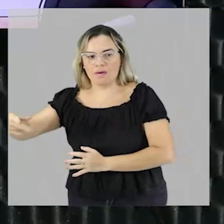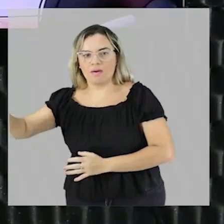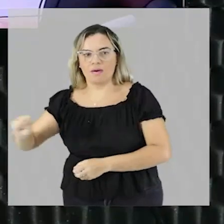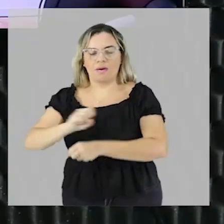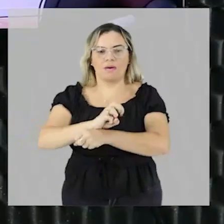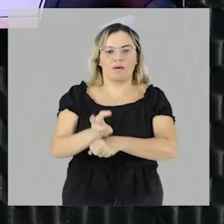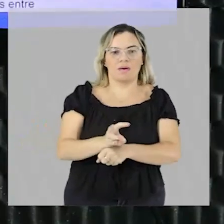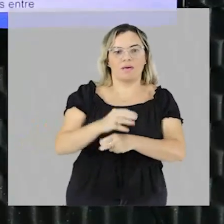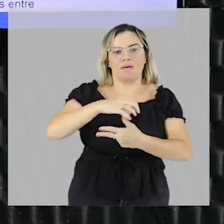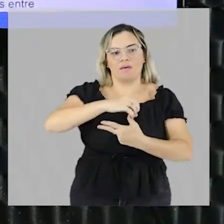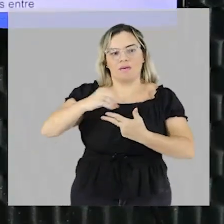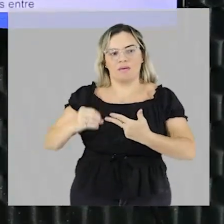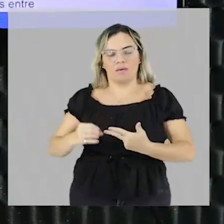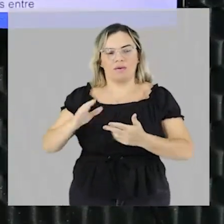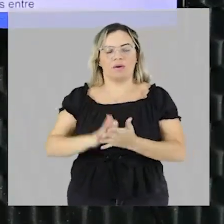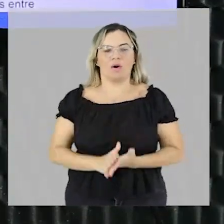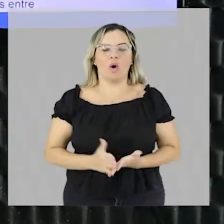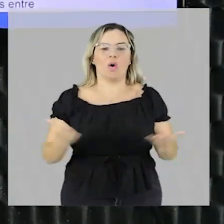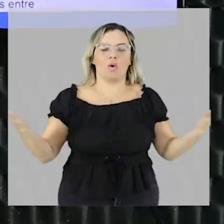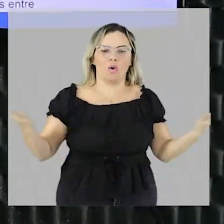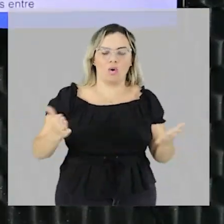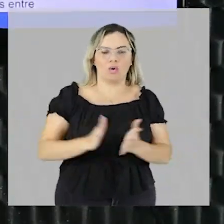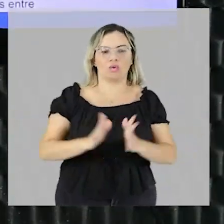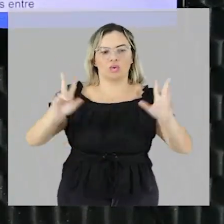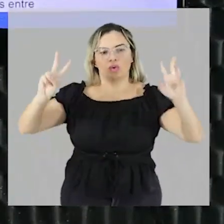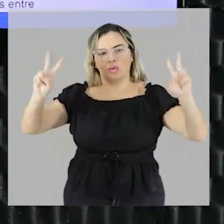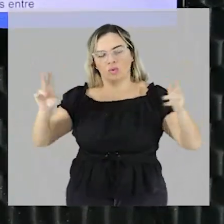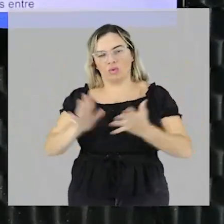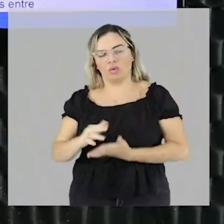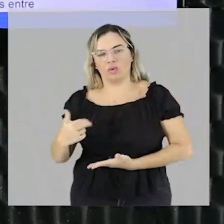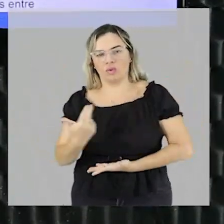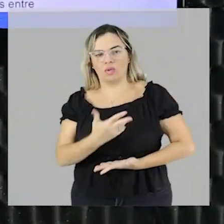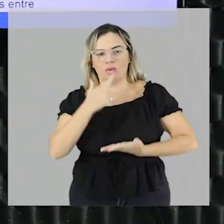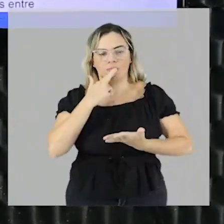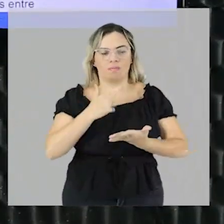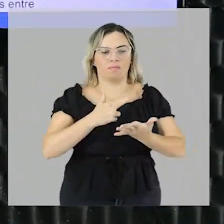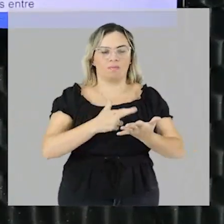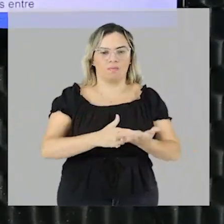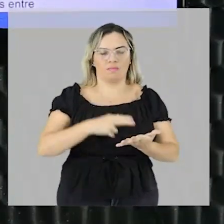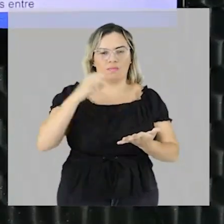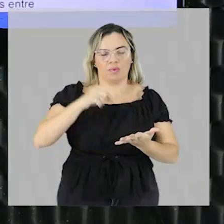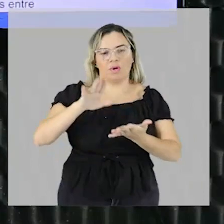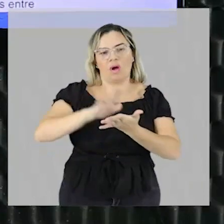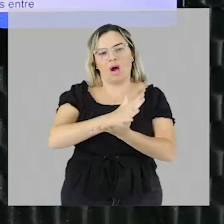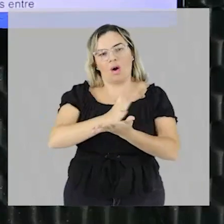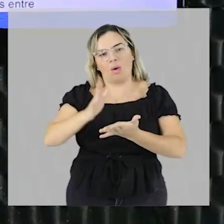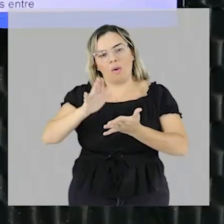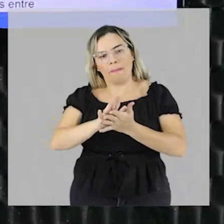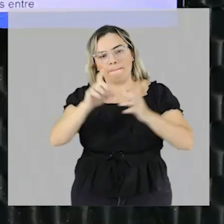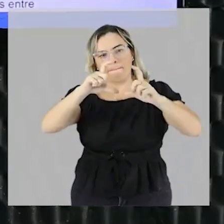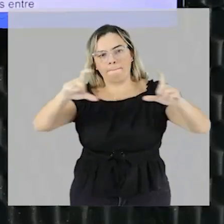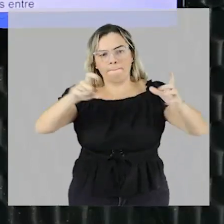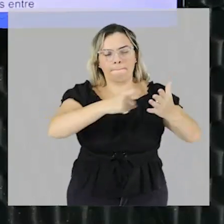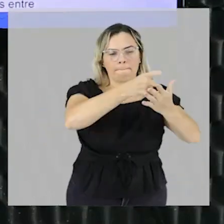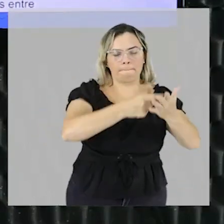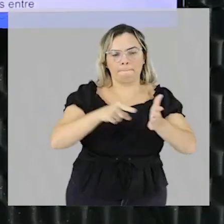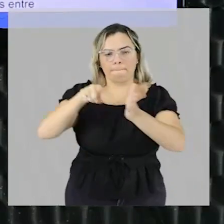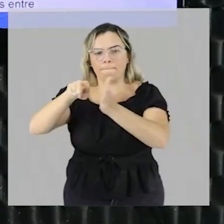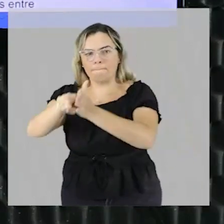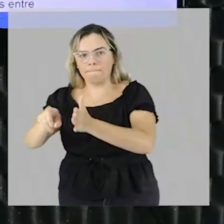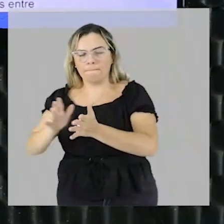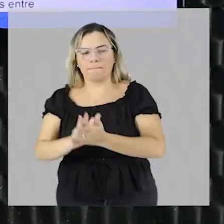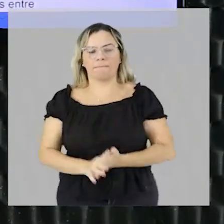UEMA Enem. Na aula de hoje nós iremos resolver alguns itens, questões que caíram